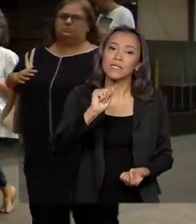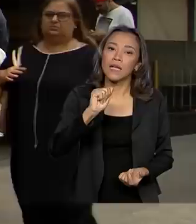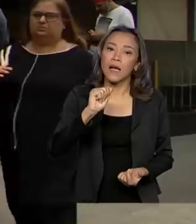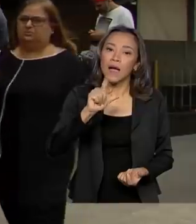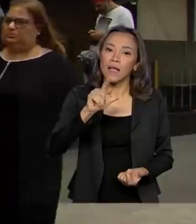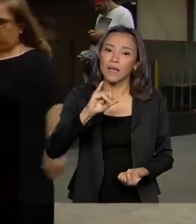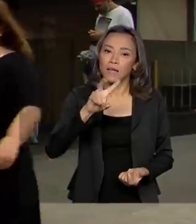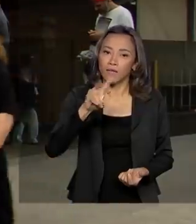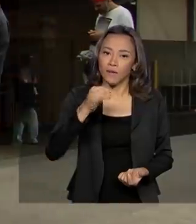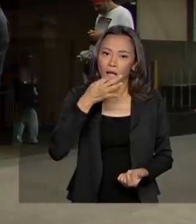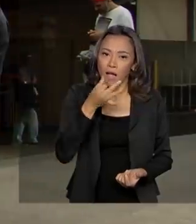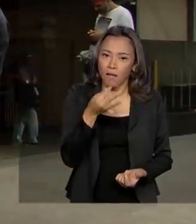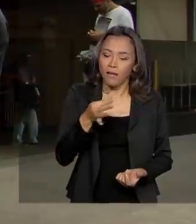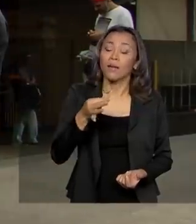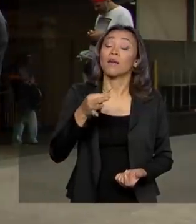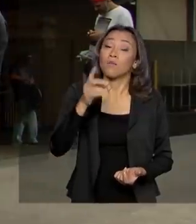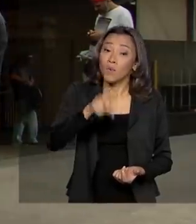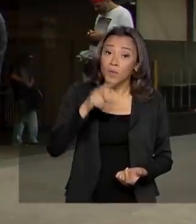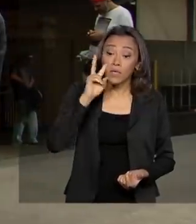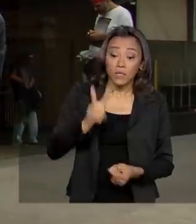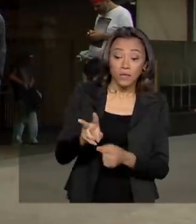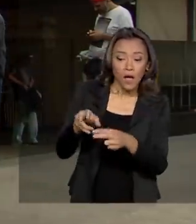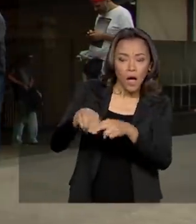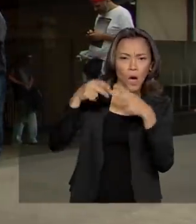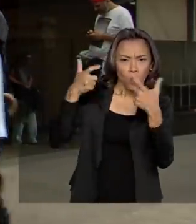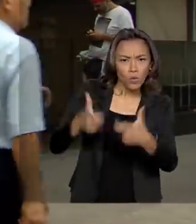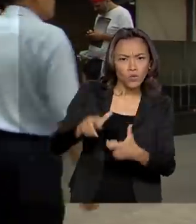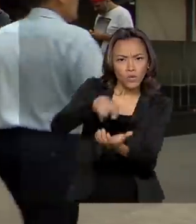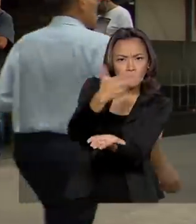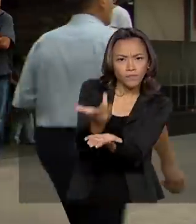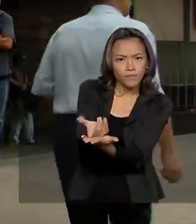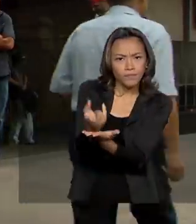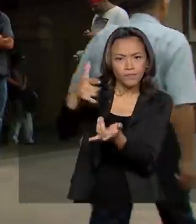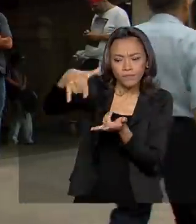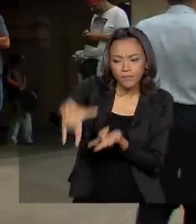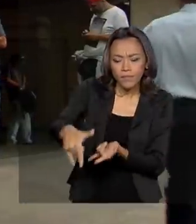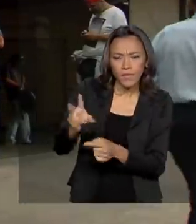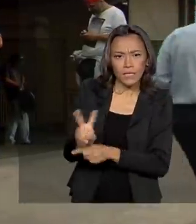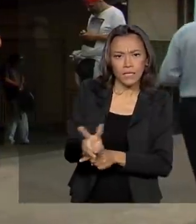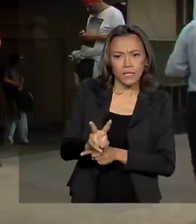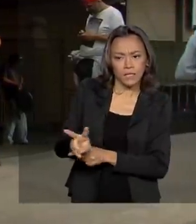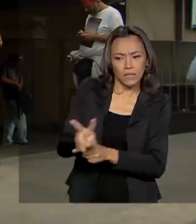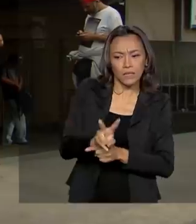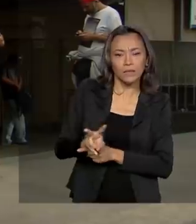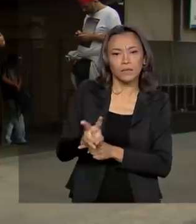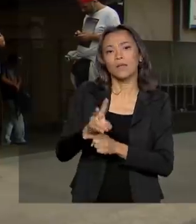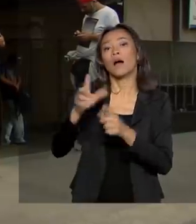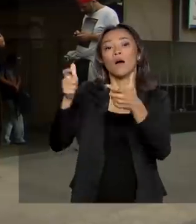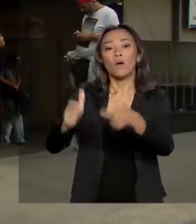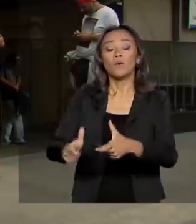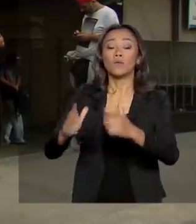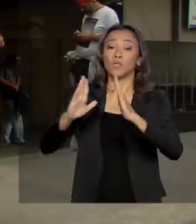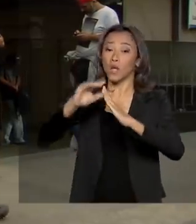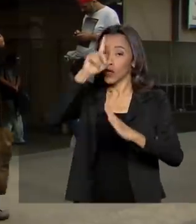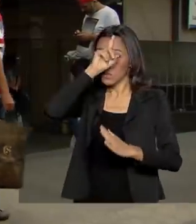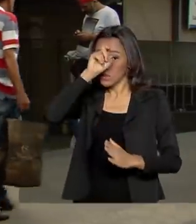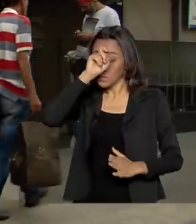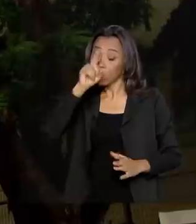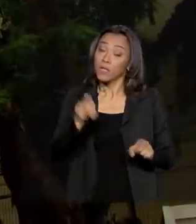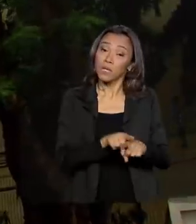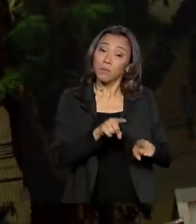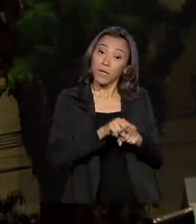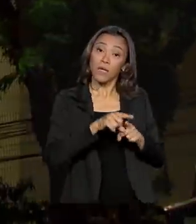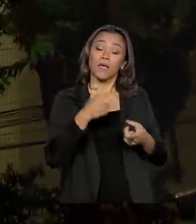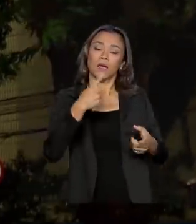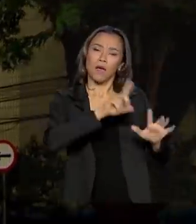sendo monitorados funcionários de locais onde o paciente foi internado como hospital das clínicas de são paulo além dos parentes da vítima